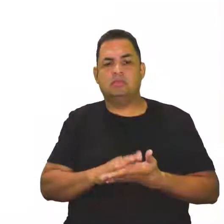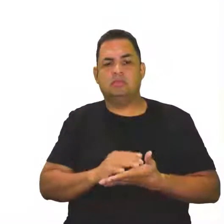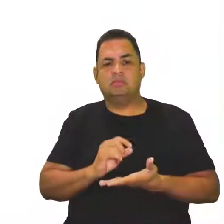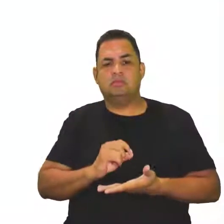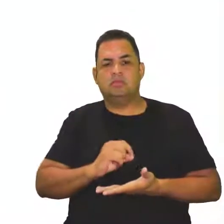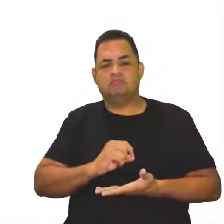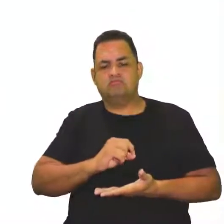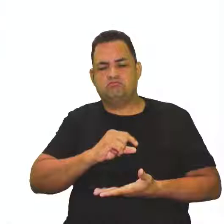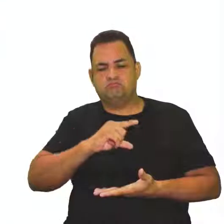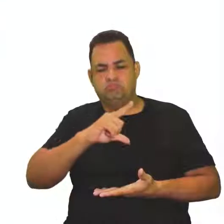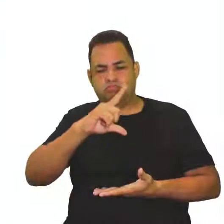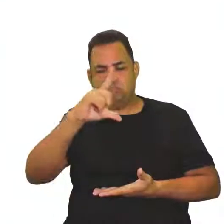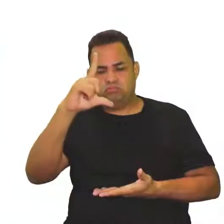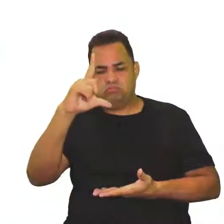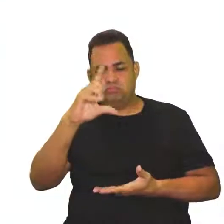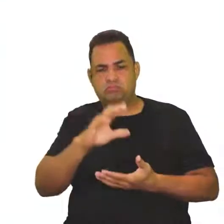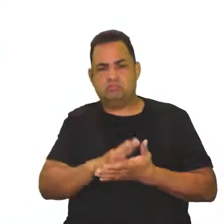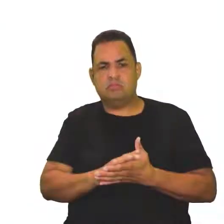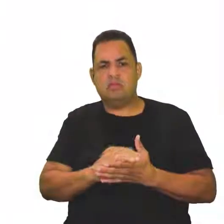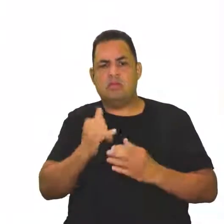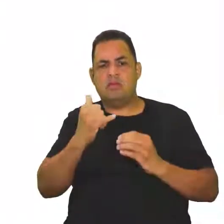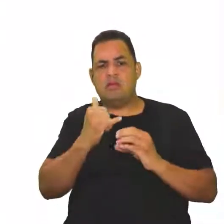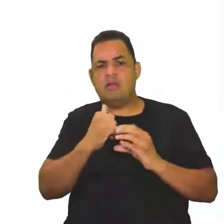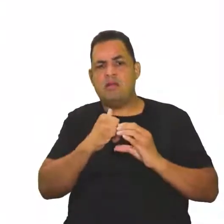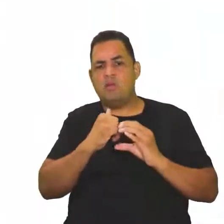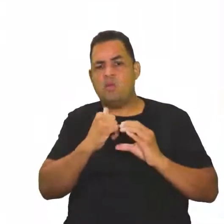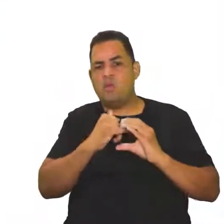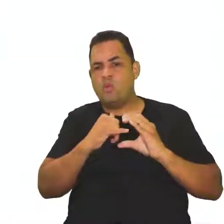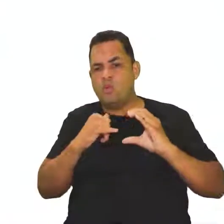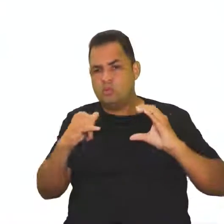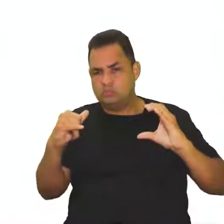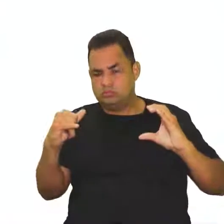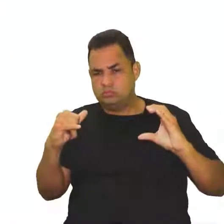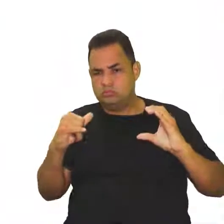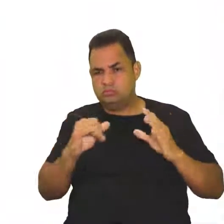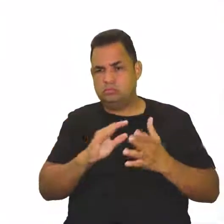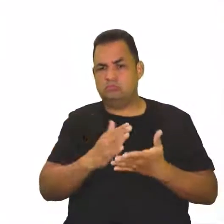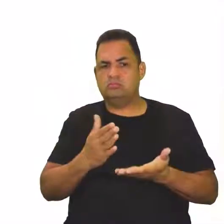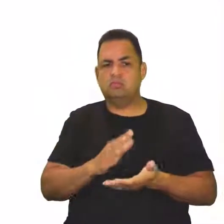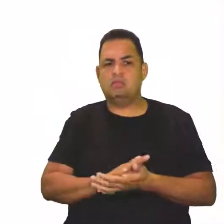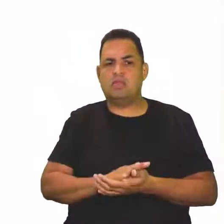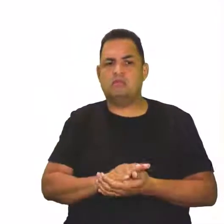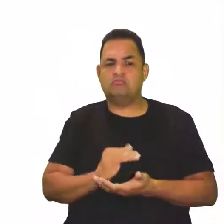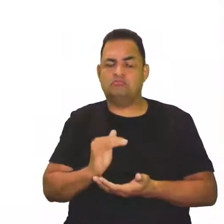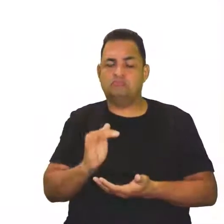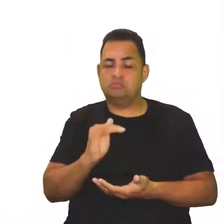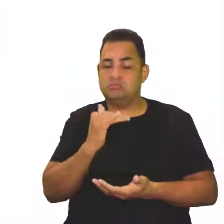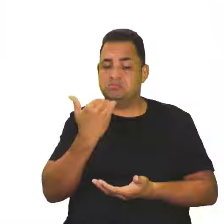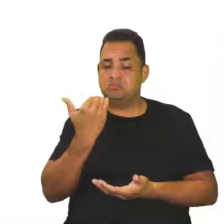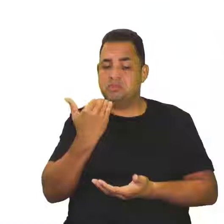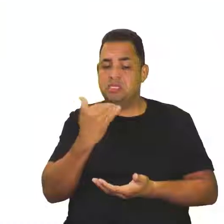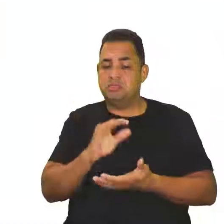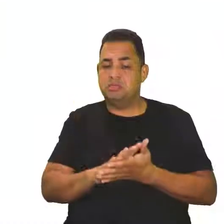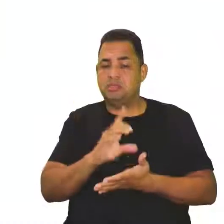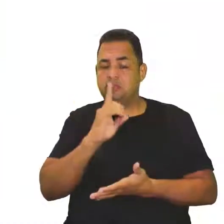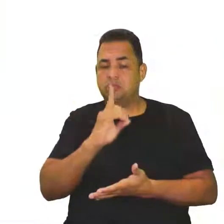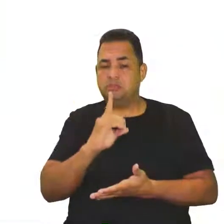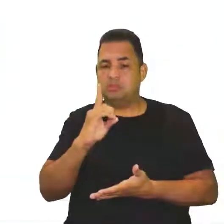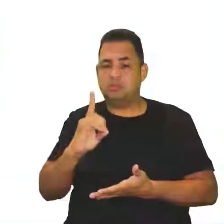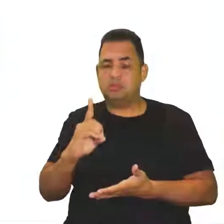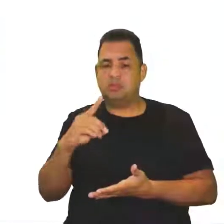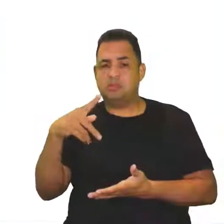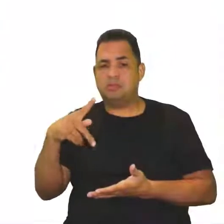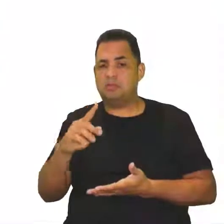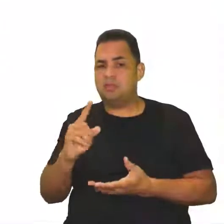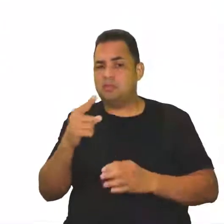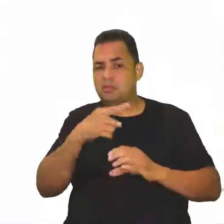deve-se à elevada corrente da descarga principal. Como eu falei, o que mata não é a diferença de potencial, não é o campo, né?